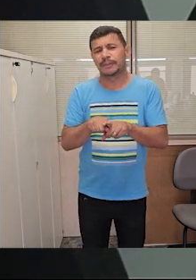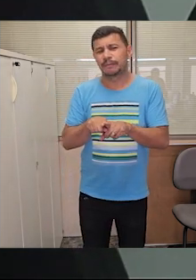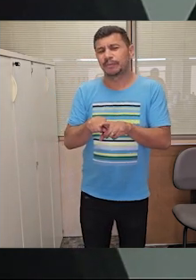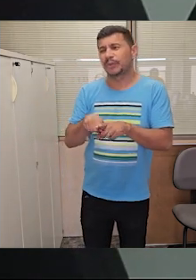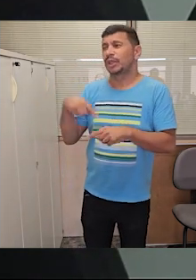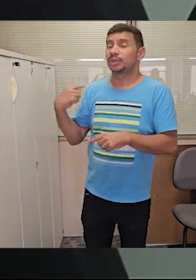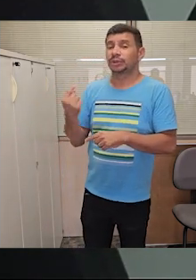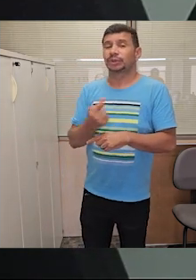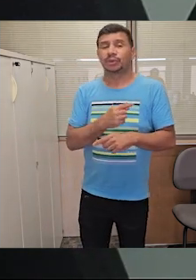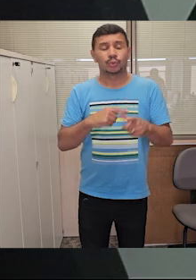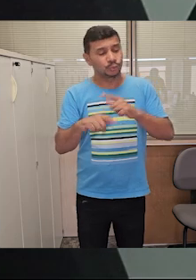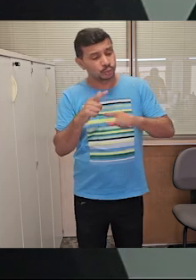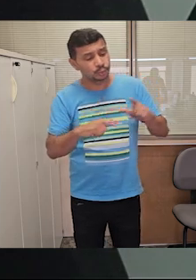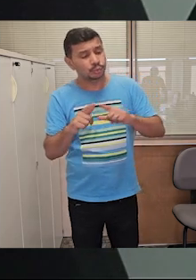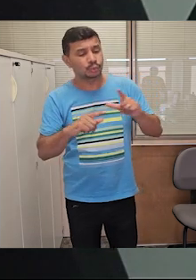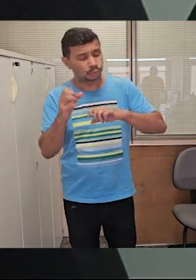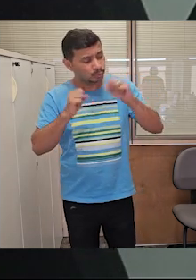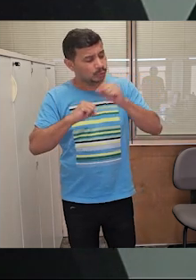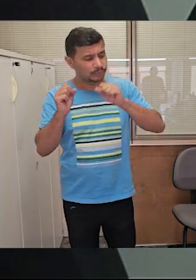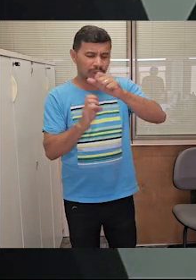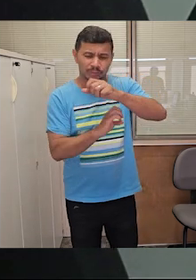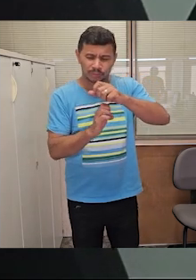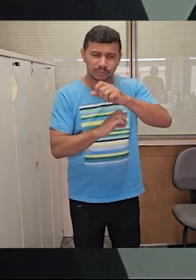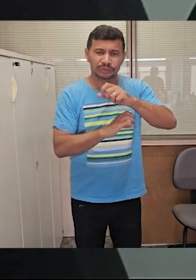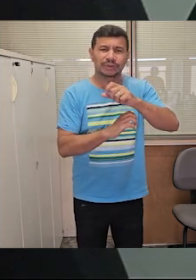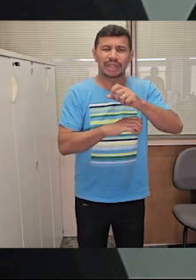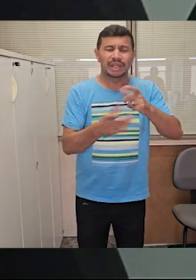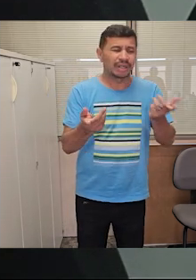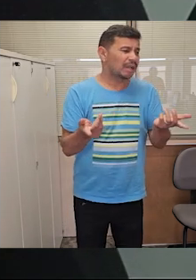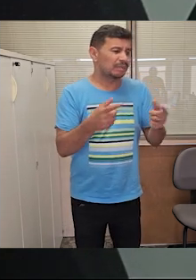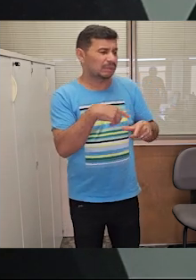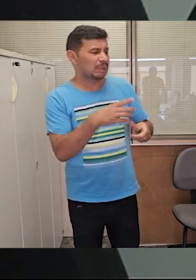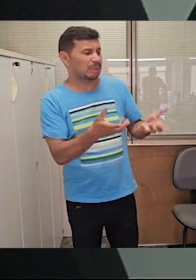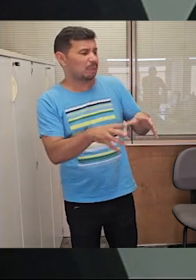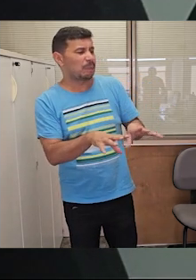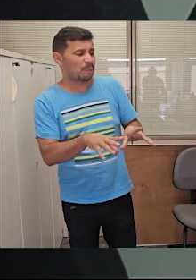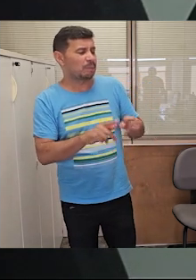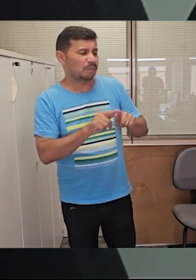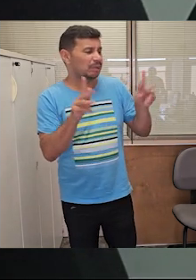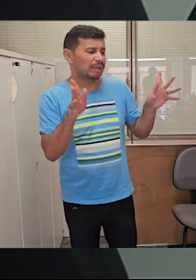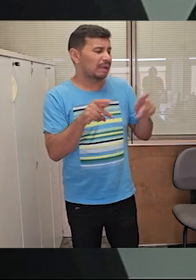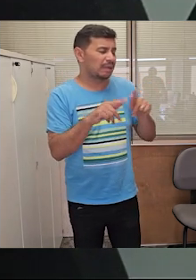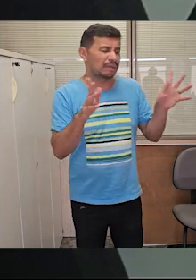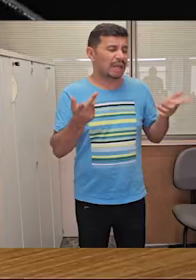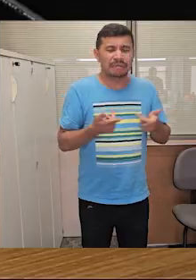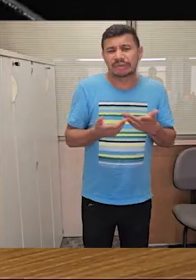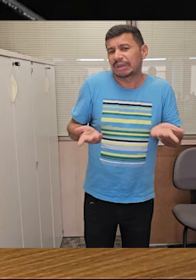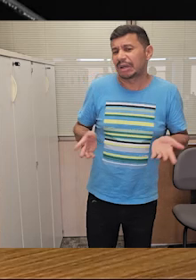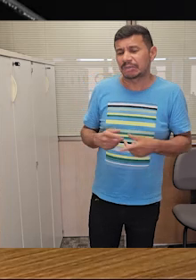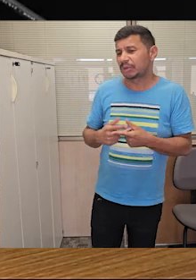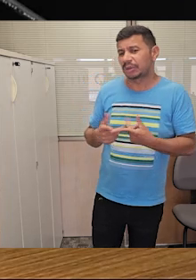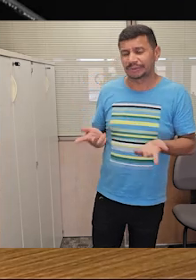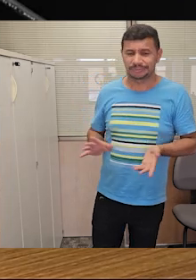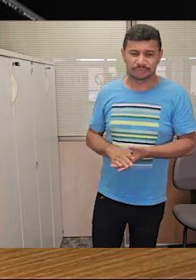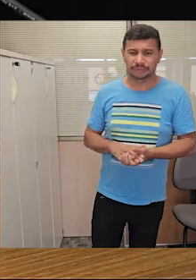e trabalhadores de base das fábricas já chegavam e falavam: vocês também são pelego agora, não querem fazer greve? E lembrar que,